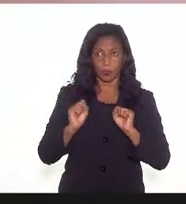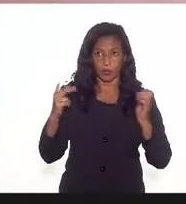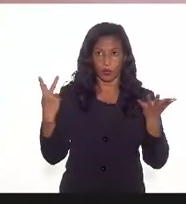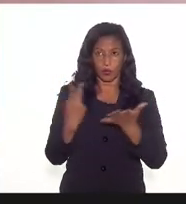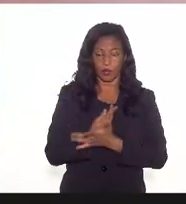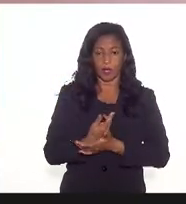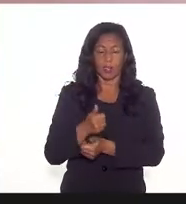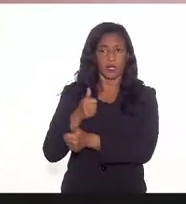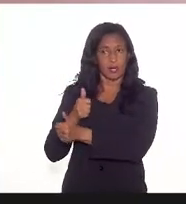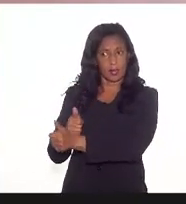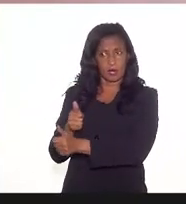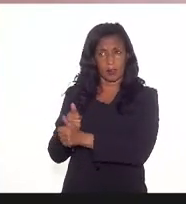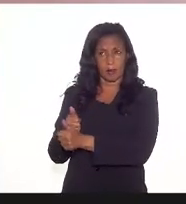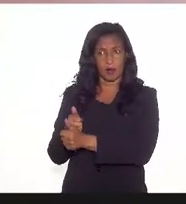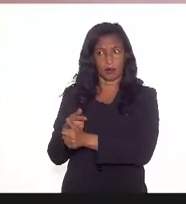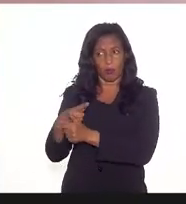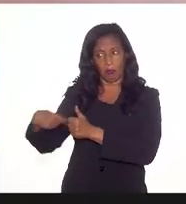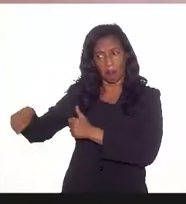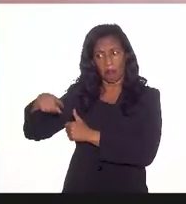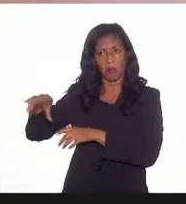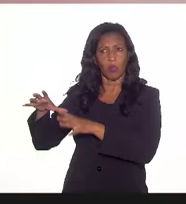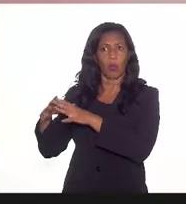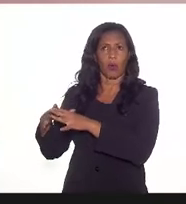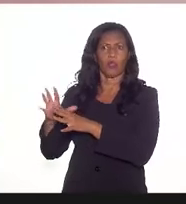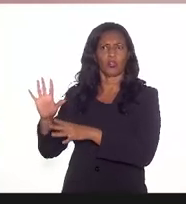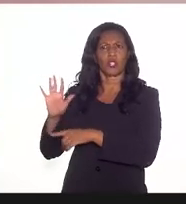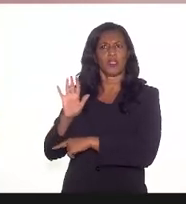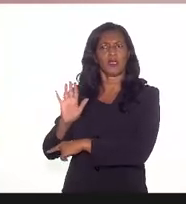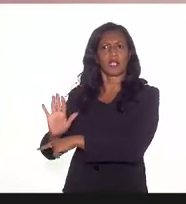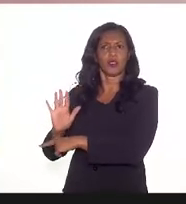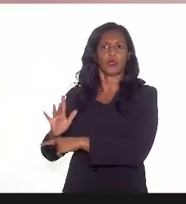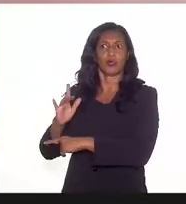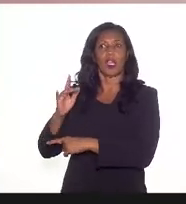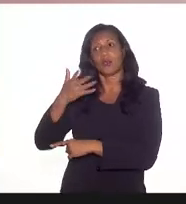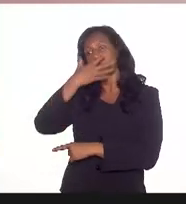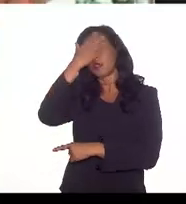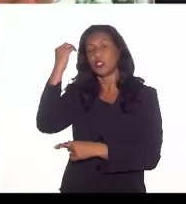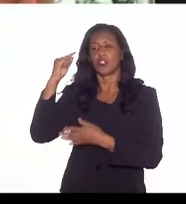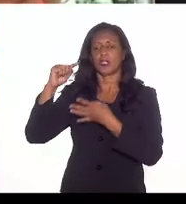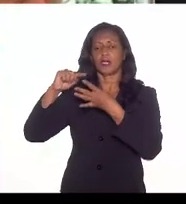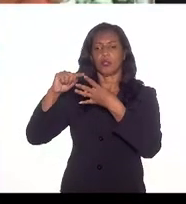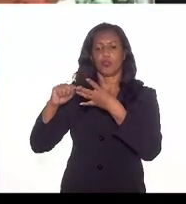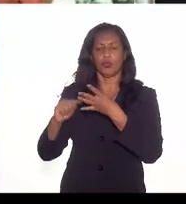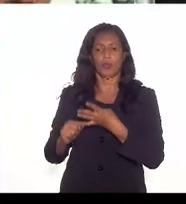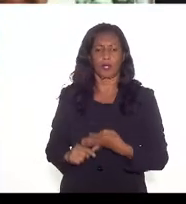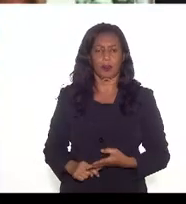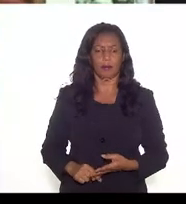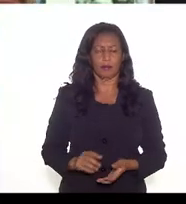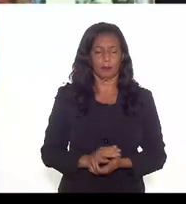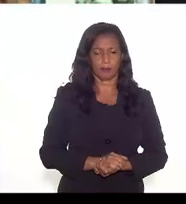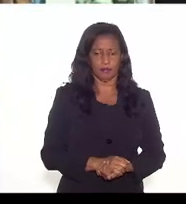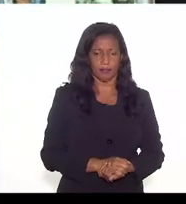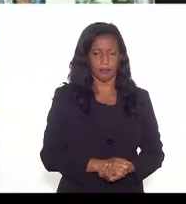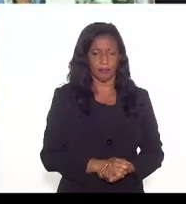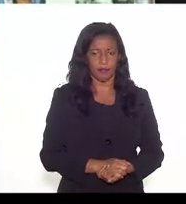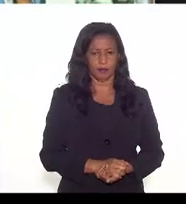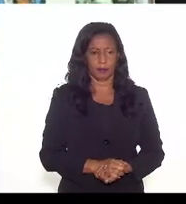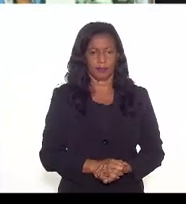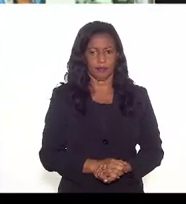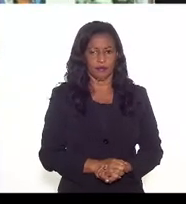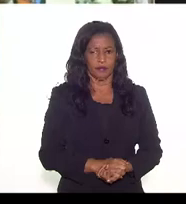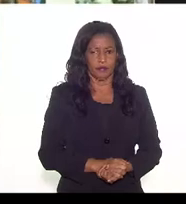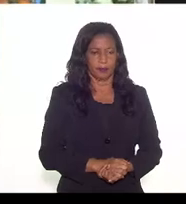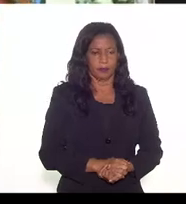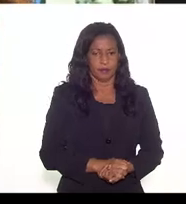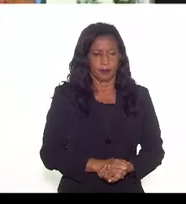segmentos estejam sendo atendidos e a gente não tenha enumerado eles aqui. O André,